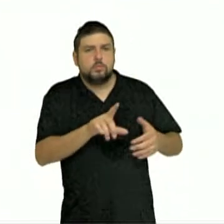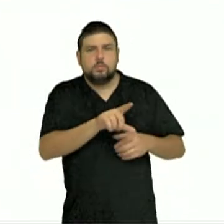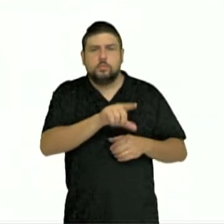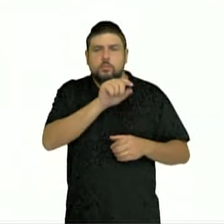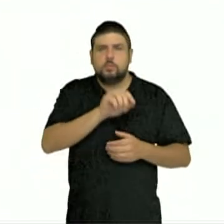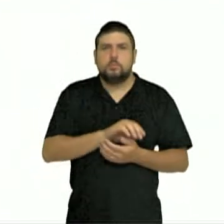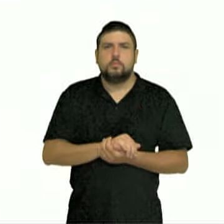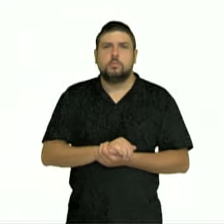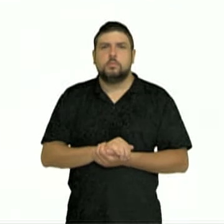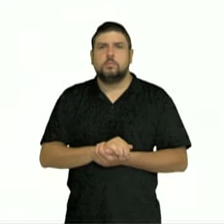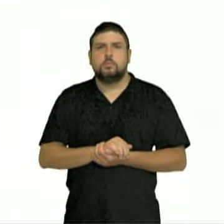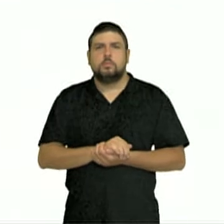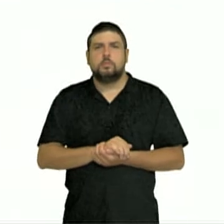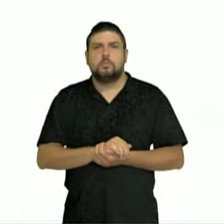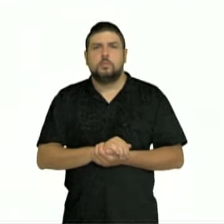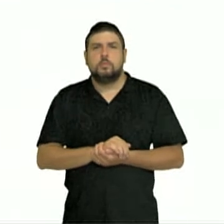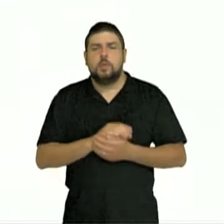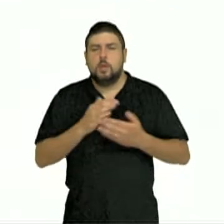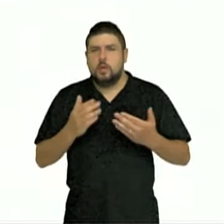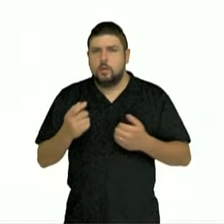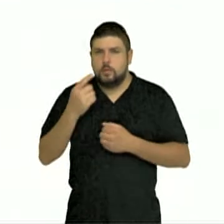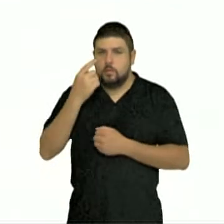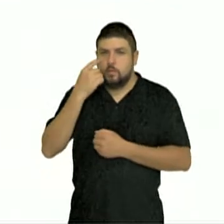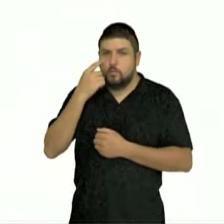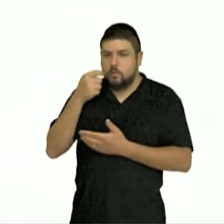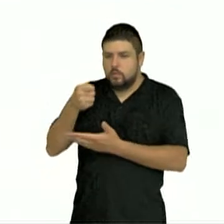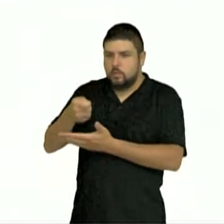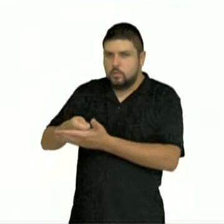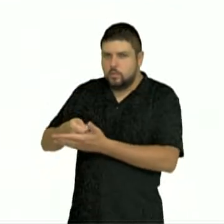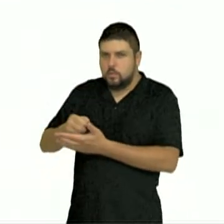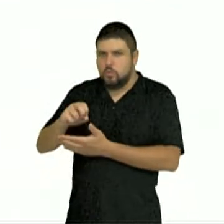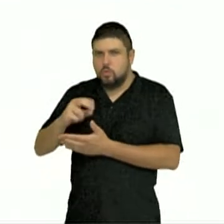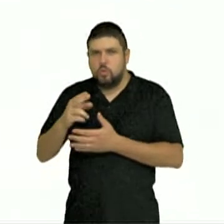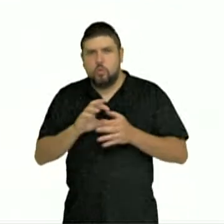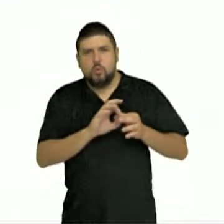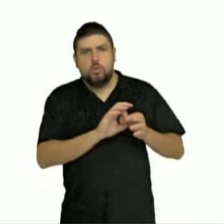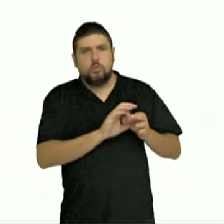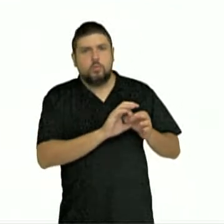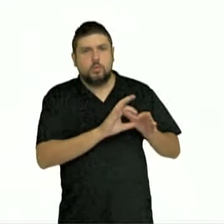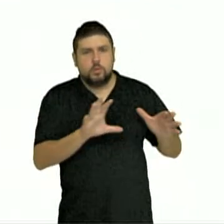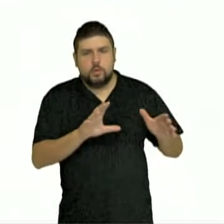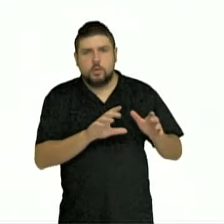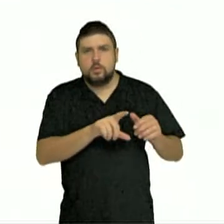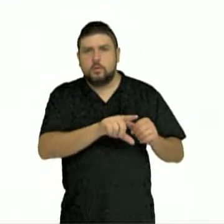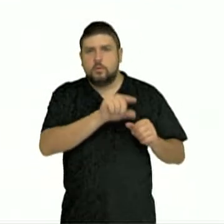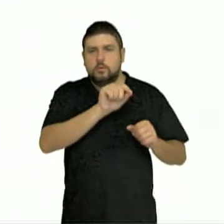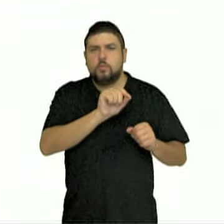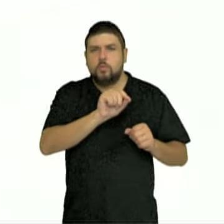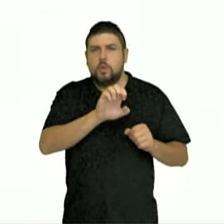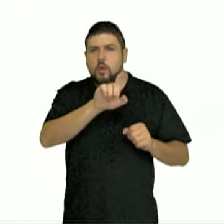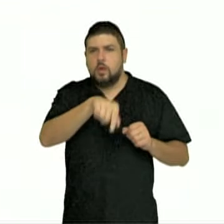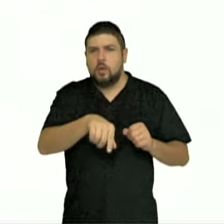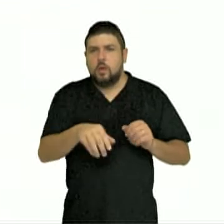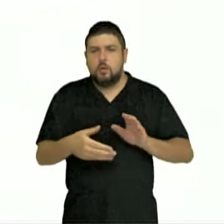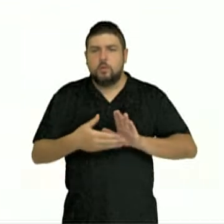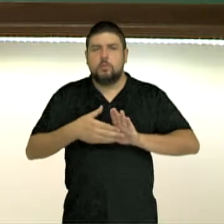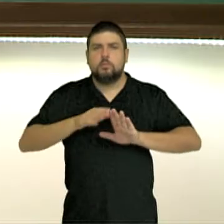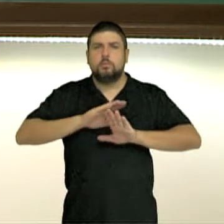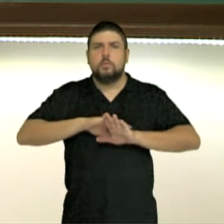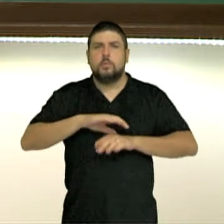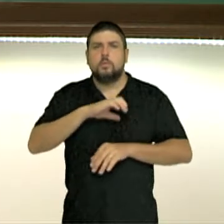nós vamos ver que tanto o determinismo quanto o livre-arbítrio são teorias dentro da área filosófica chamada de ética, na qual